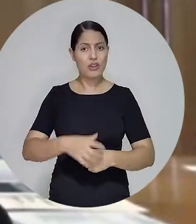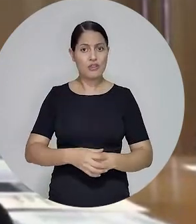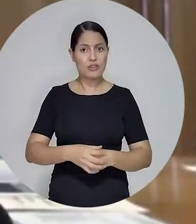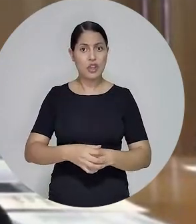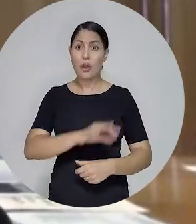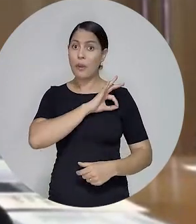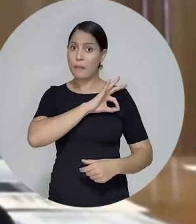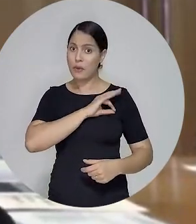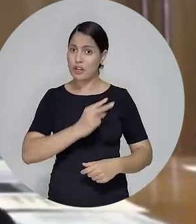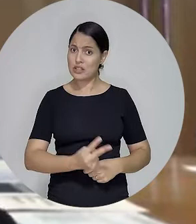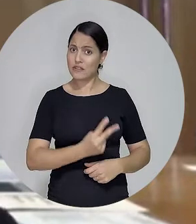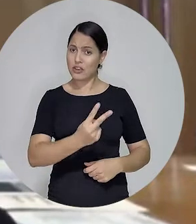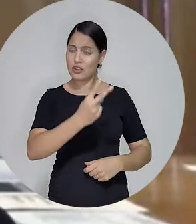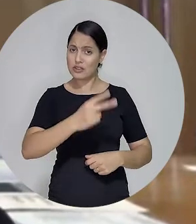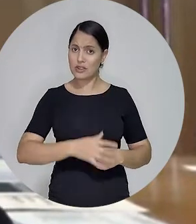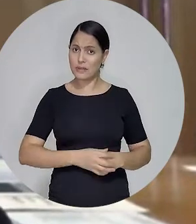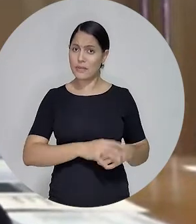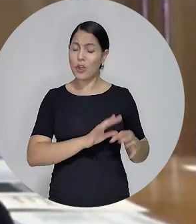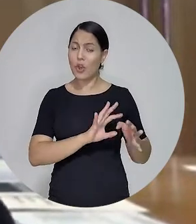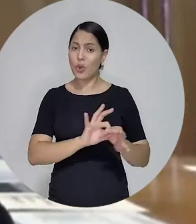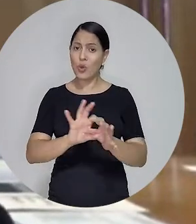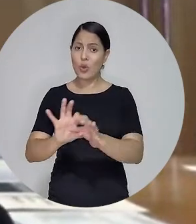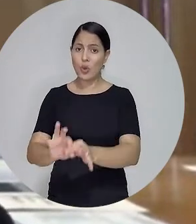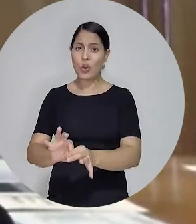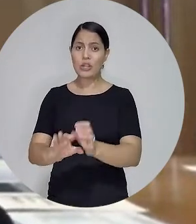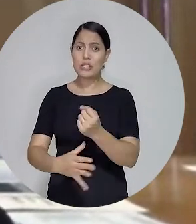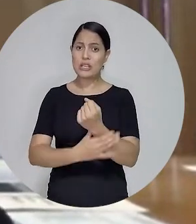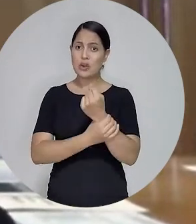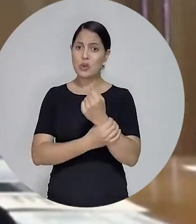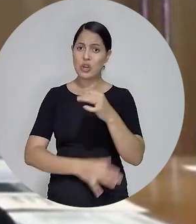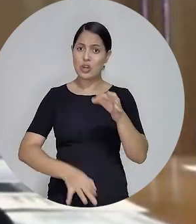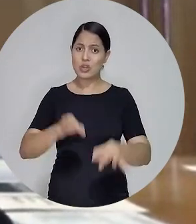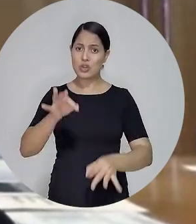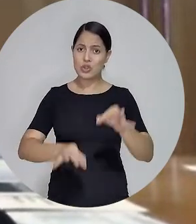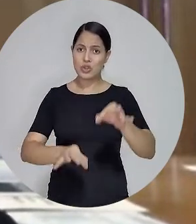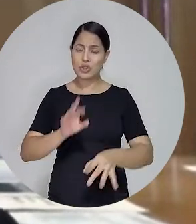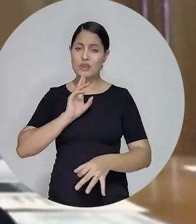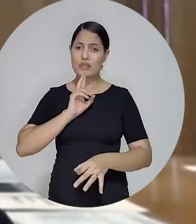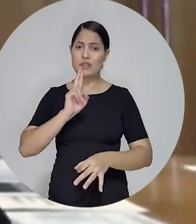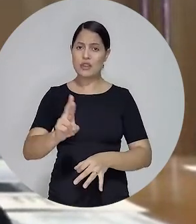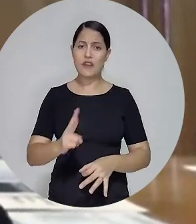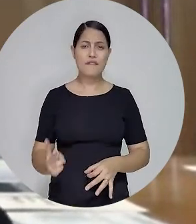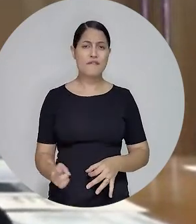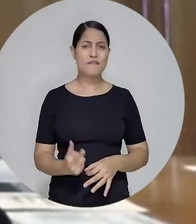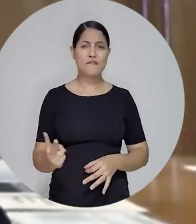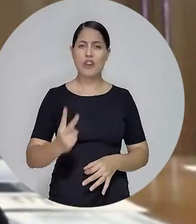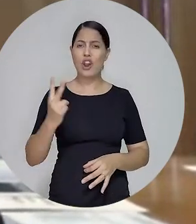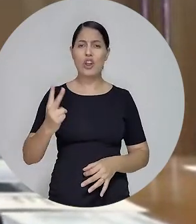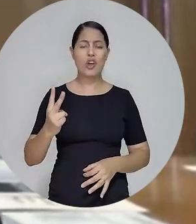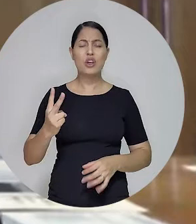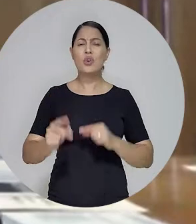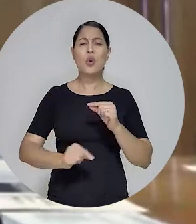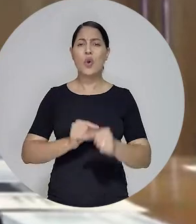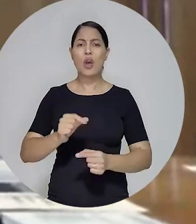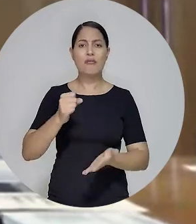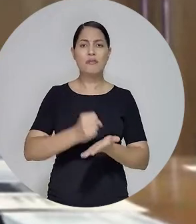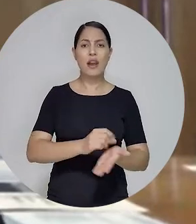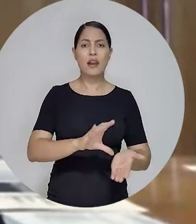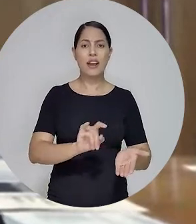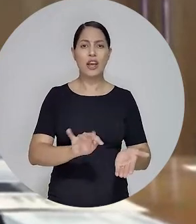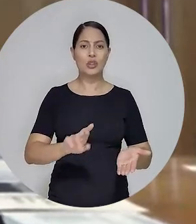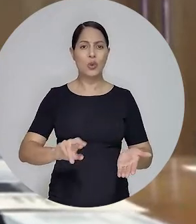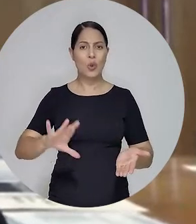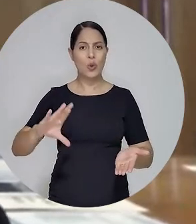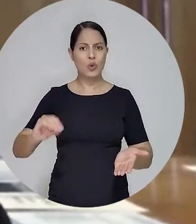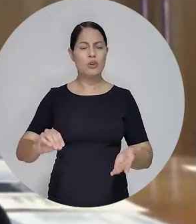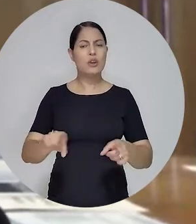sem a valorização das nossas polícias, sem a segurança jurídica e a prevenção de conflitos, como resultado do valioso trabalho dos nossos